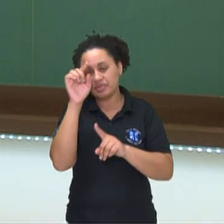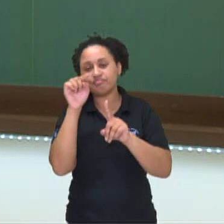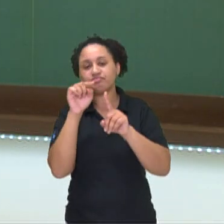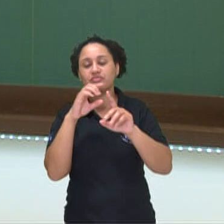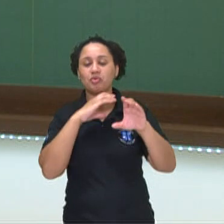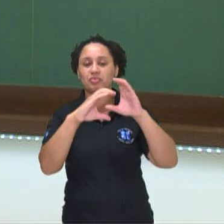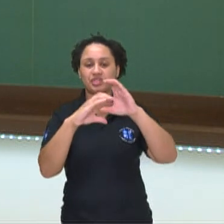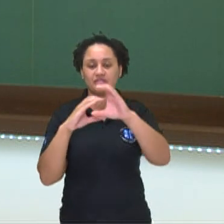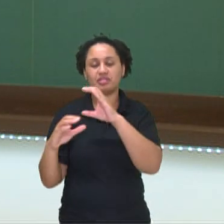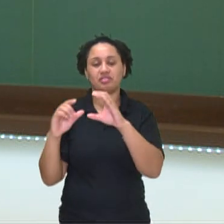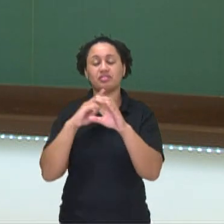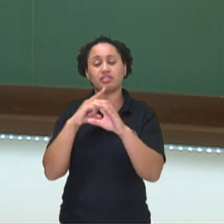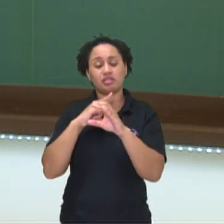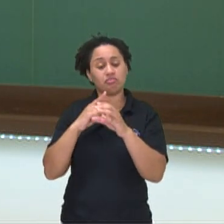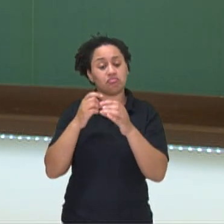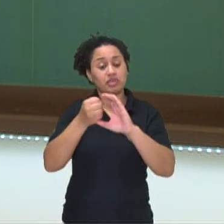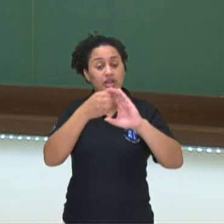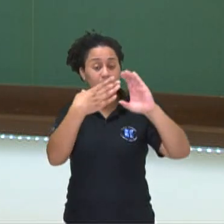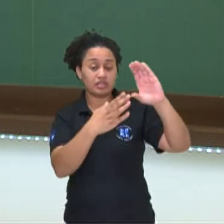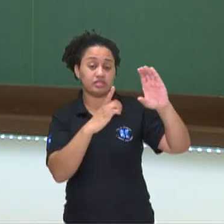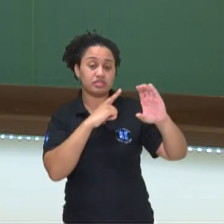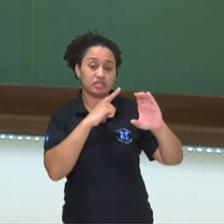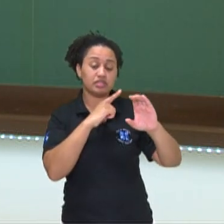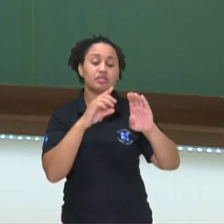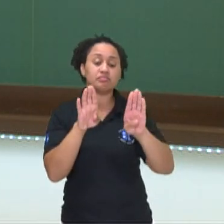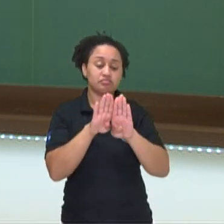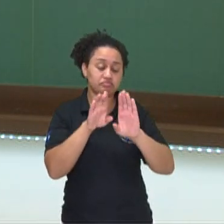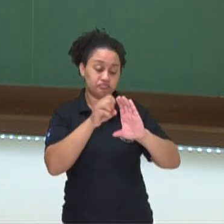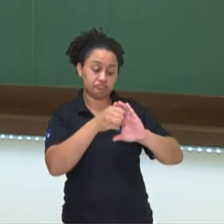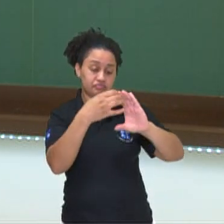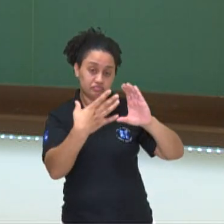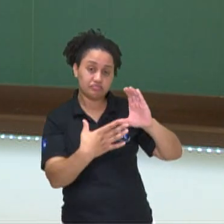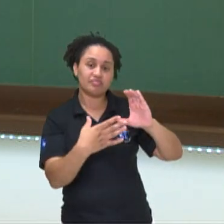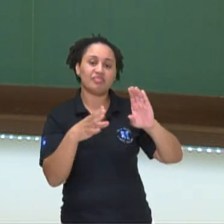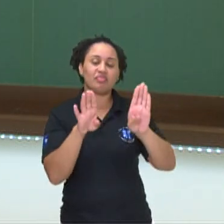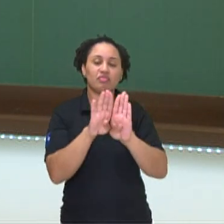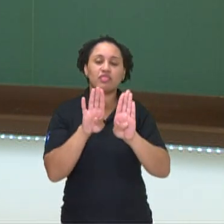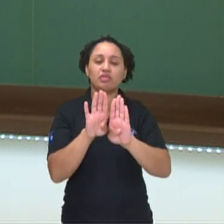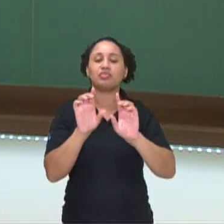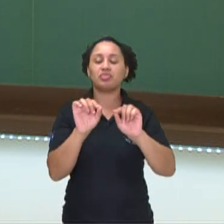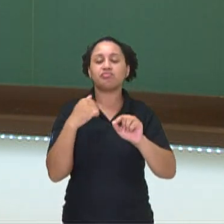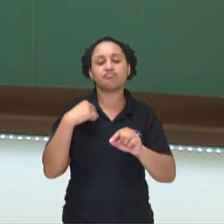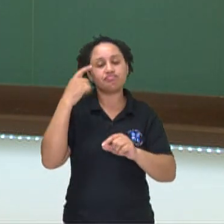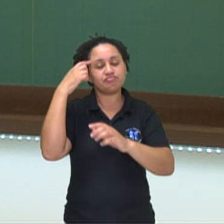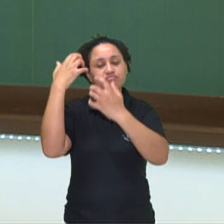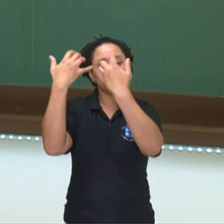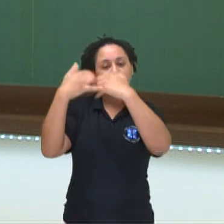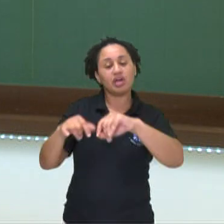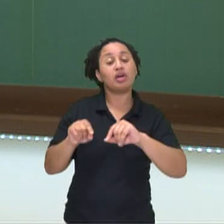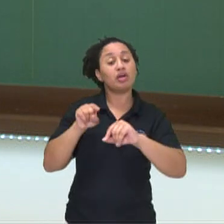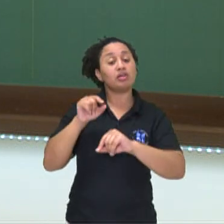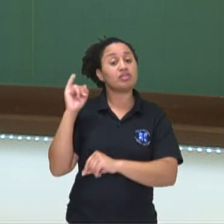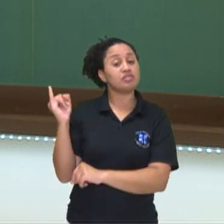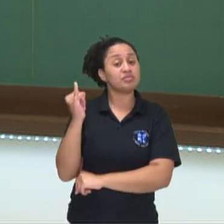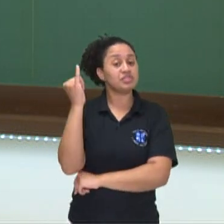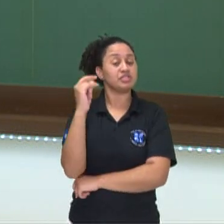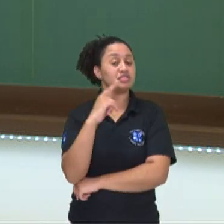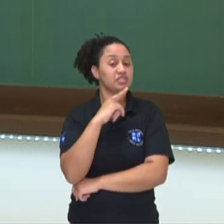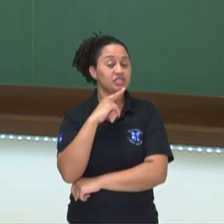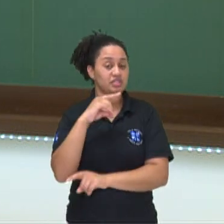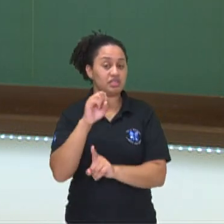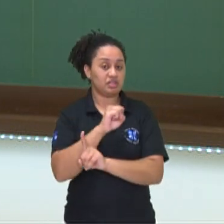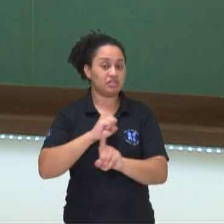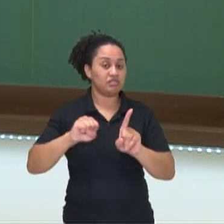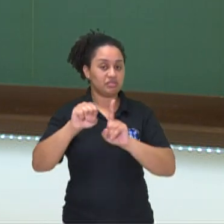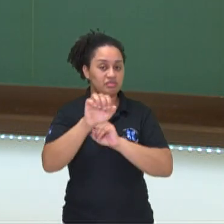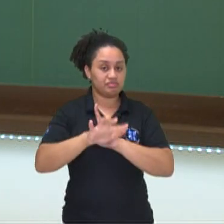vamos caracterizar esses meios de comunicação e, além de caracterizá-los, vamos também refletir sobre a sua importância na